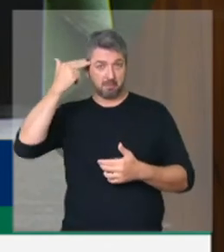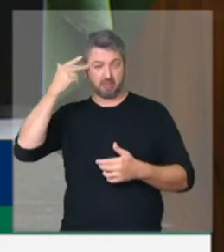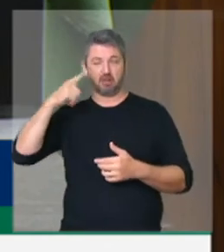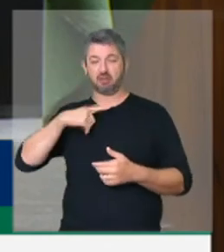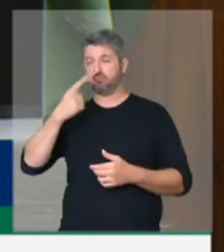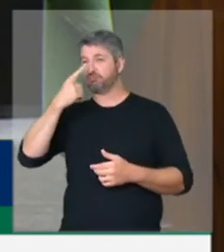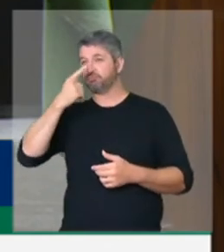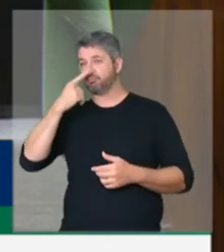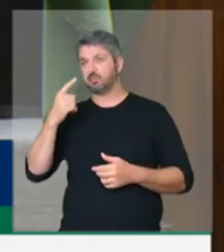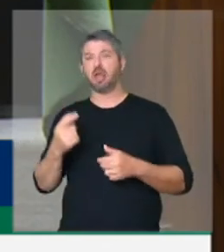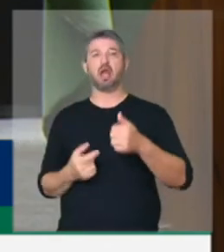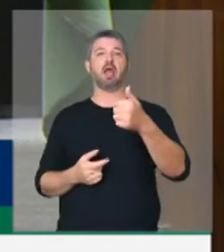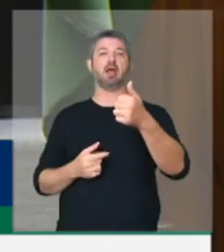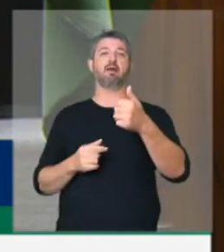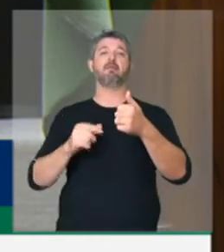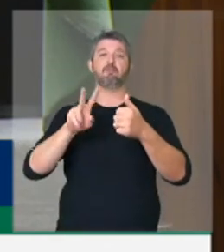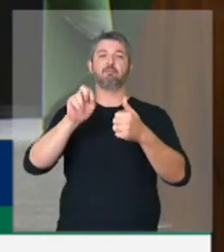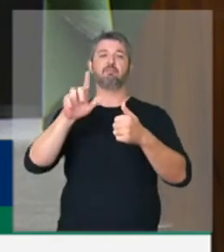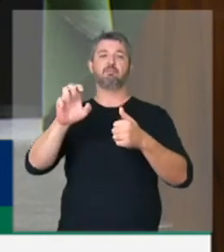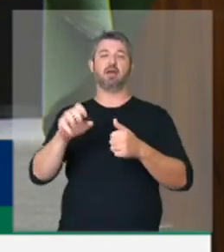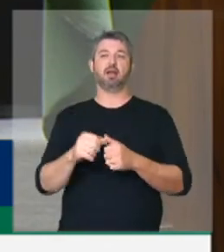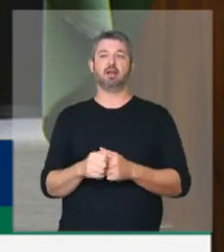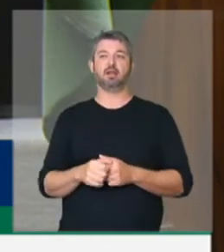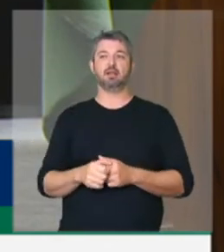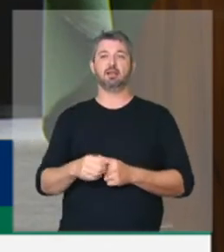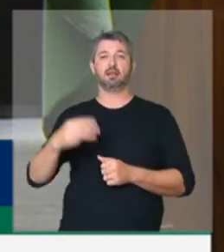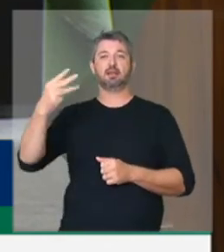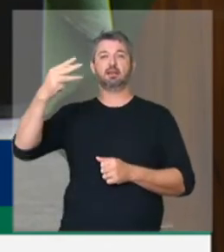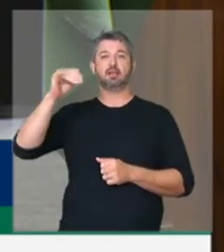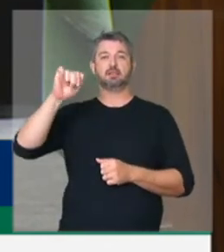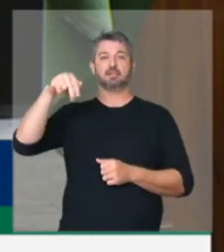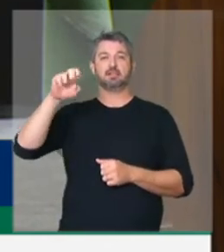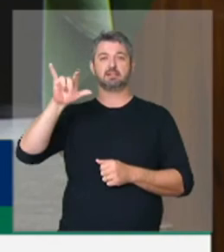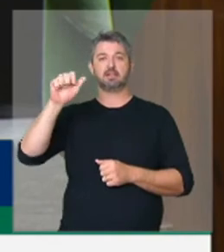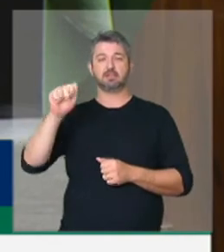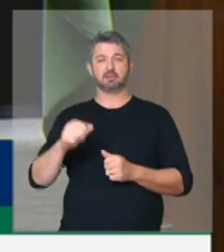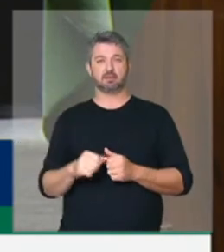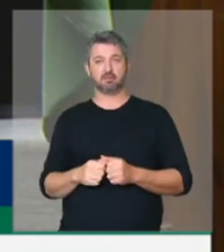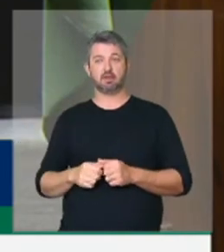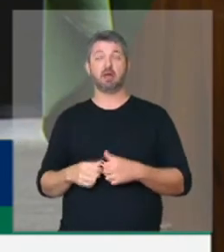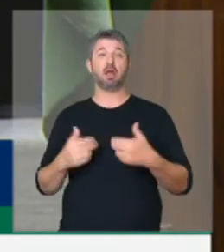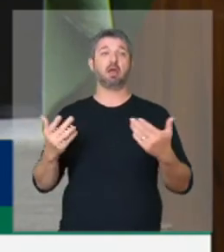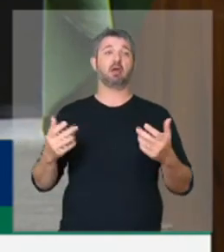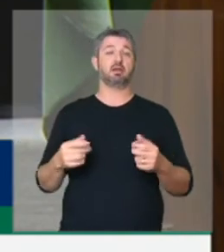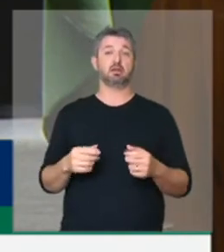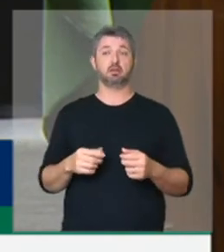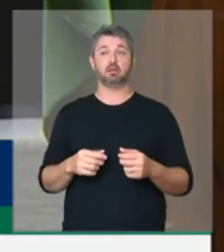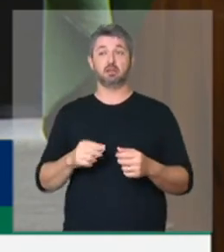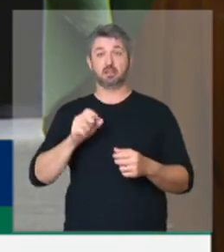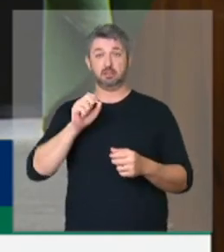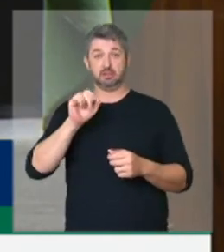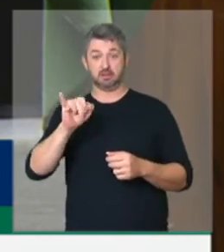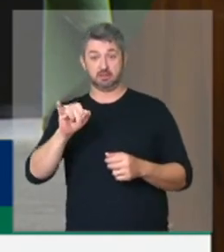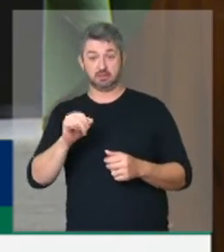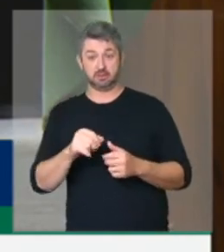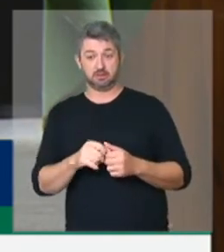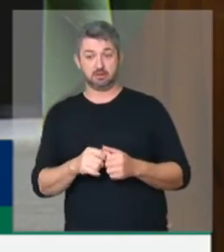aí vale a prisão em terceira instância. Aí, quando o Supremo,